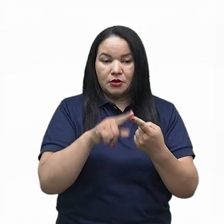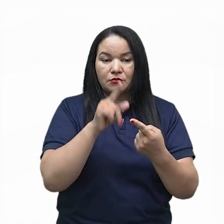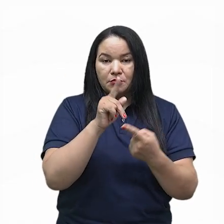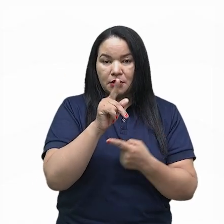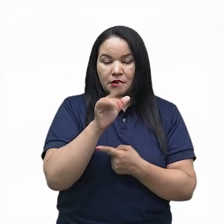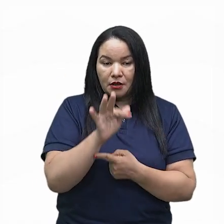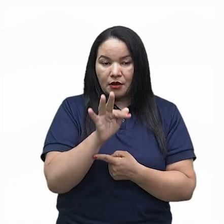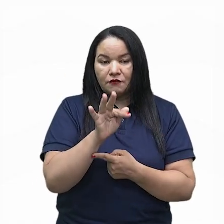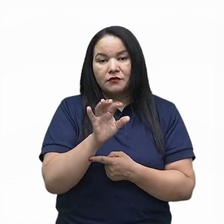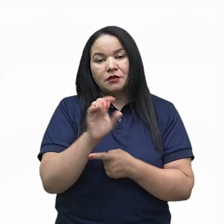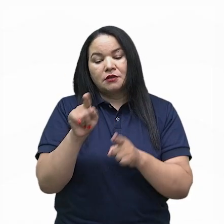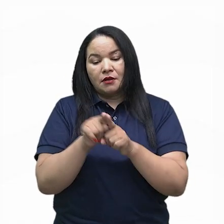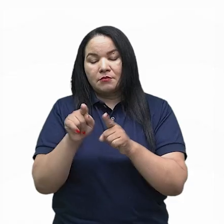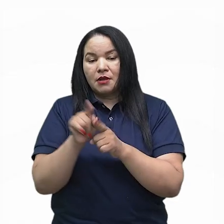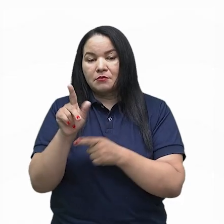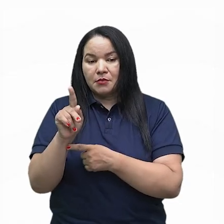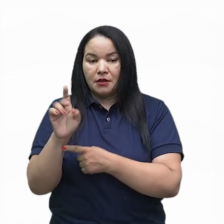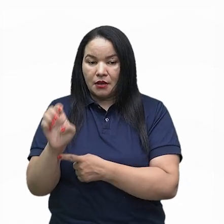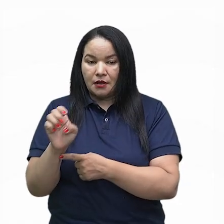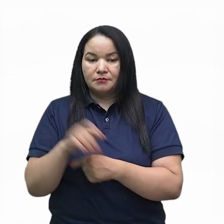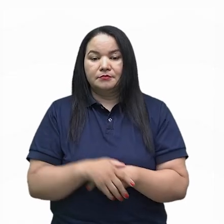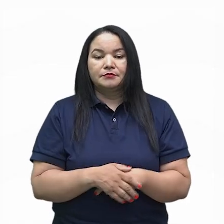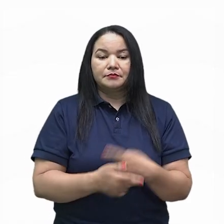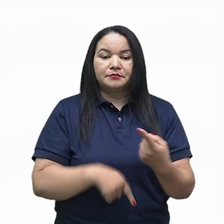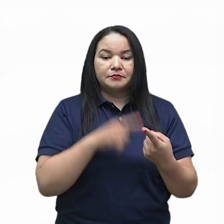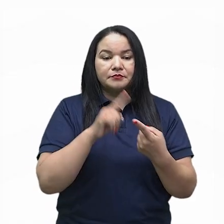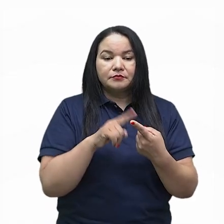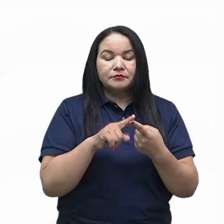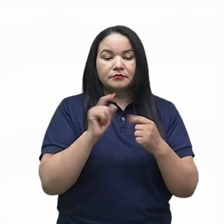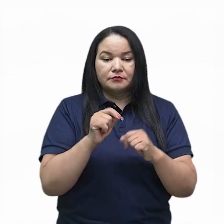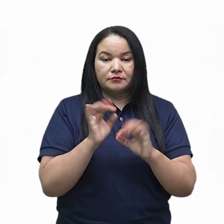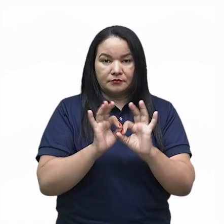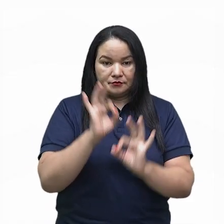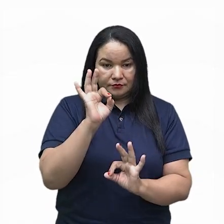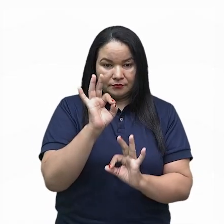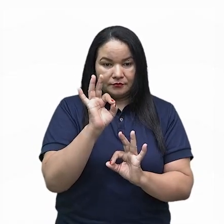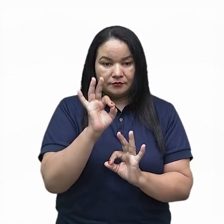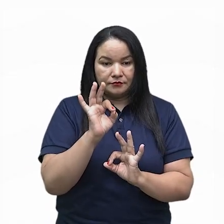também de ebulição, tá? São eles, né? A altitude,